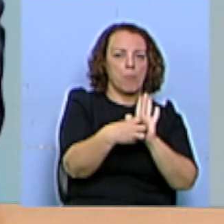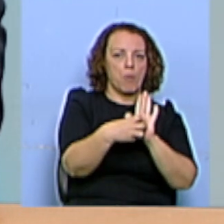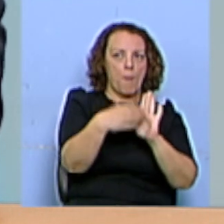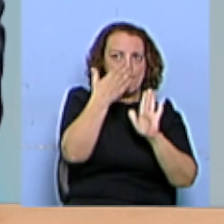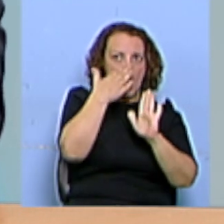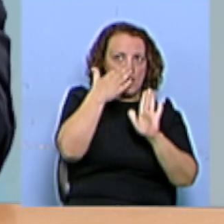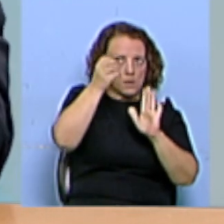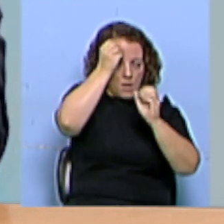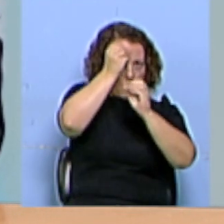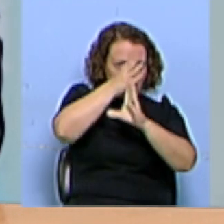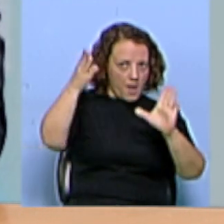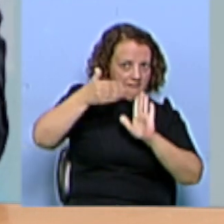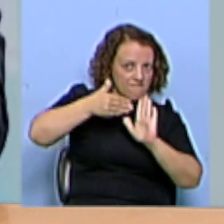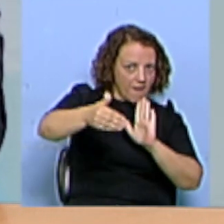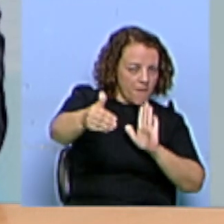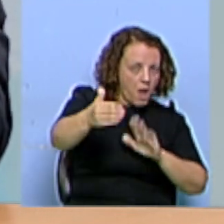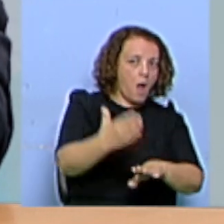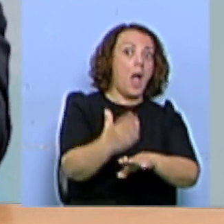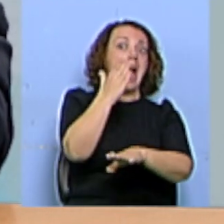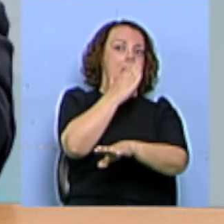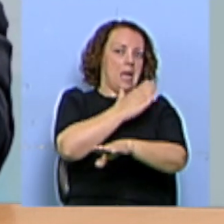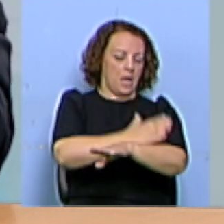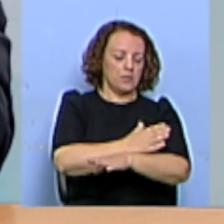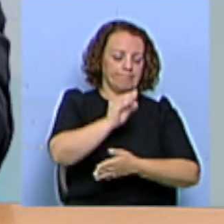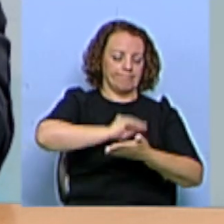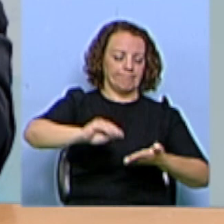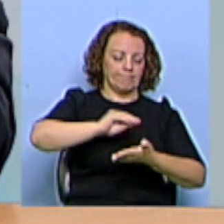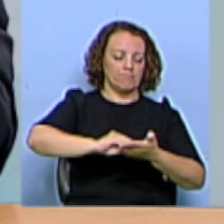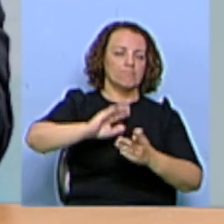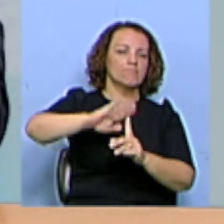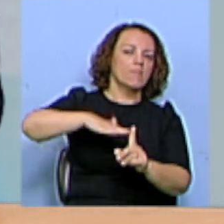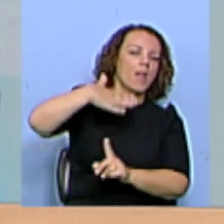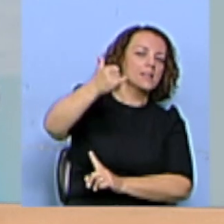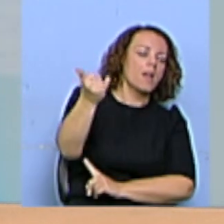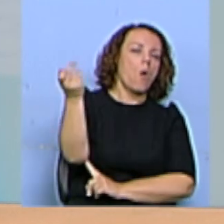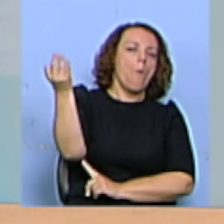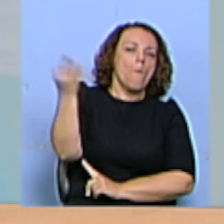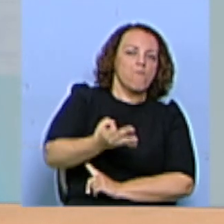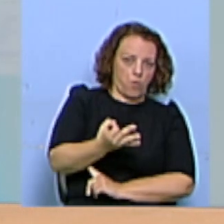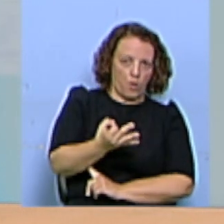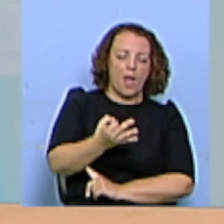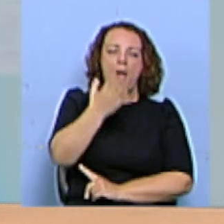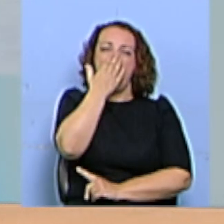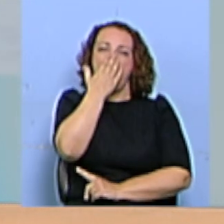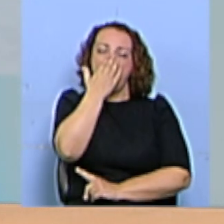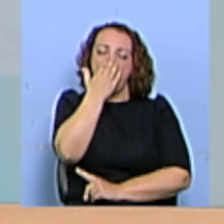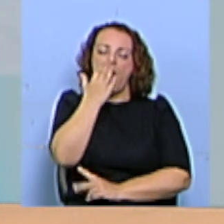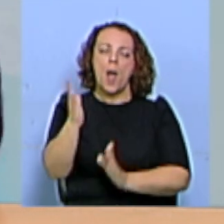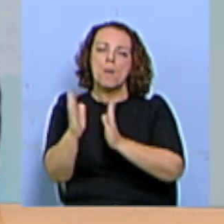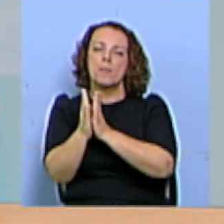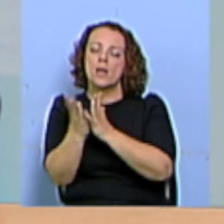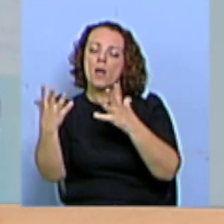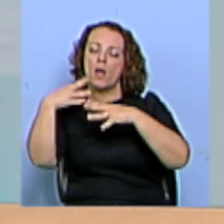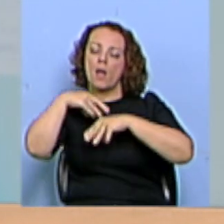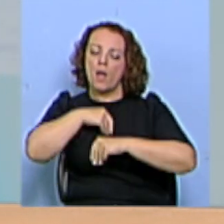premonitória, ou seja, precedente daquilo que depois vai acontecer. É a partir um bocadinho da experiência da Eucaristia, os gestos